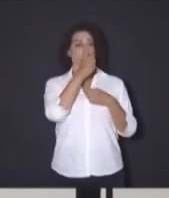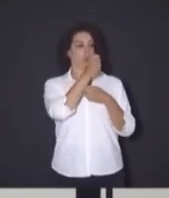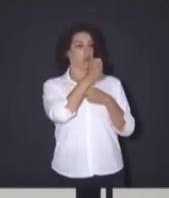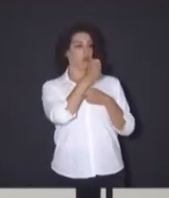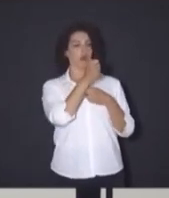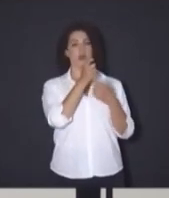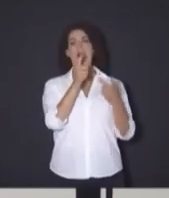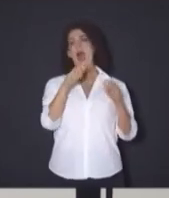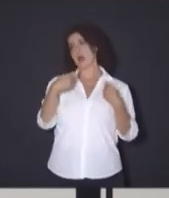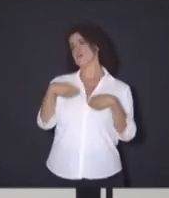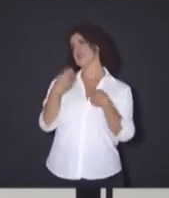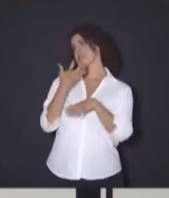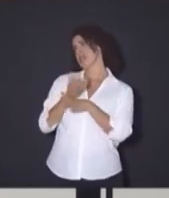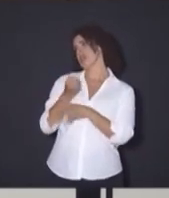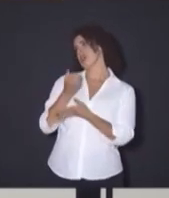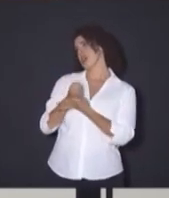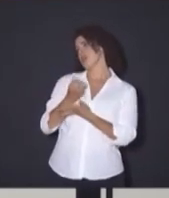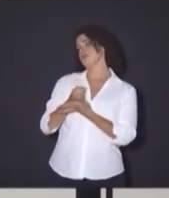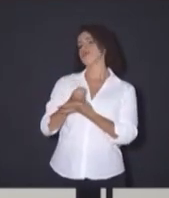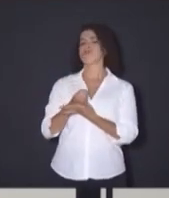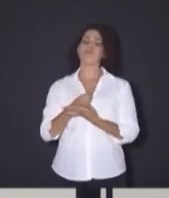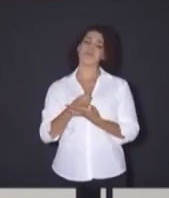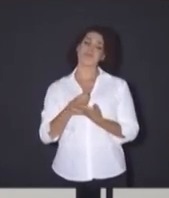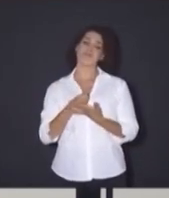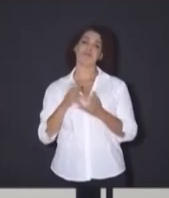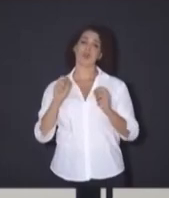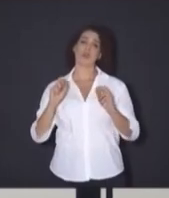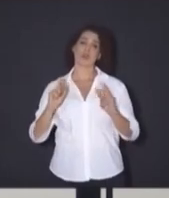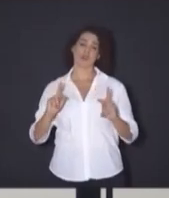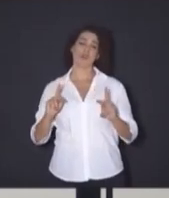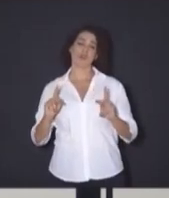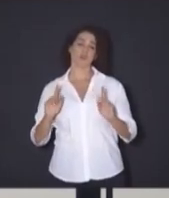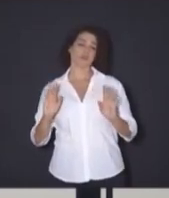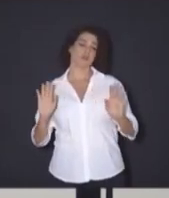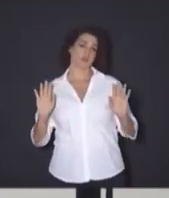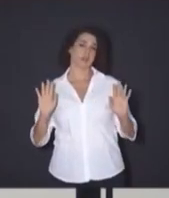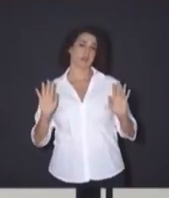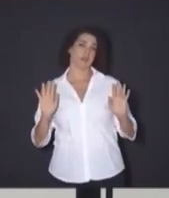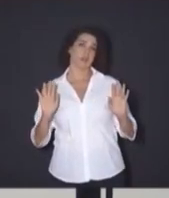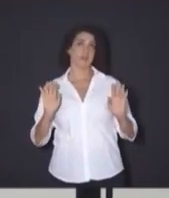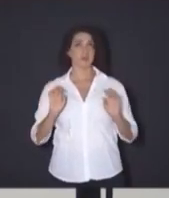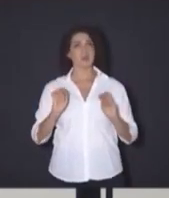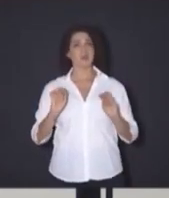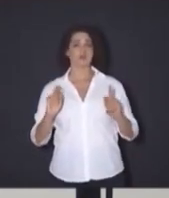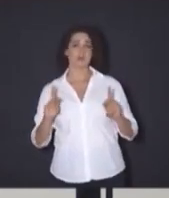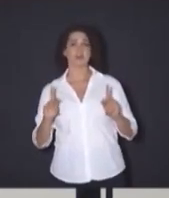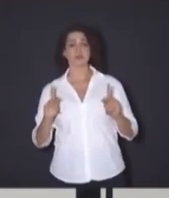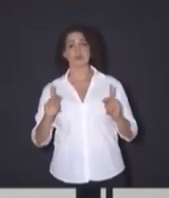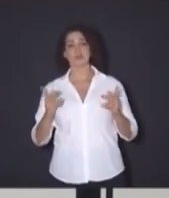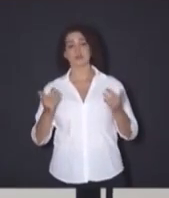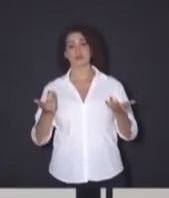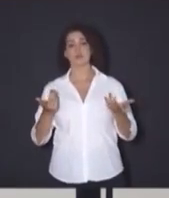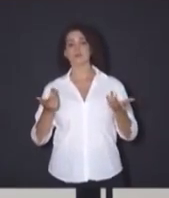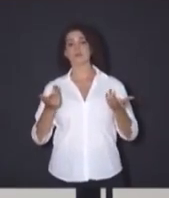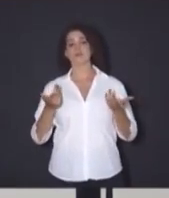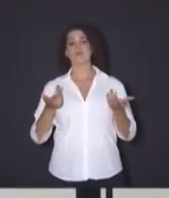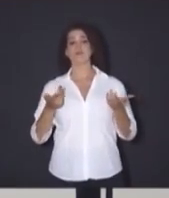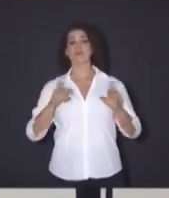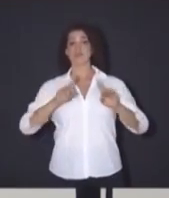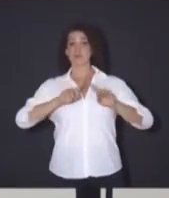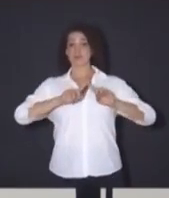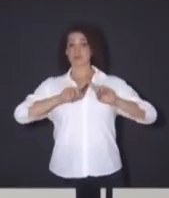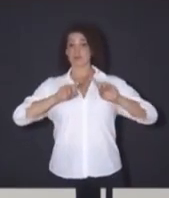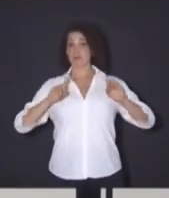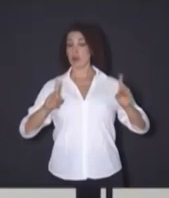mas tem que registrar. Sim, com todos os altos e baixos, contudo, a gente